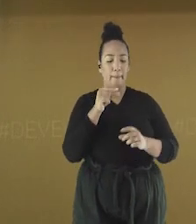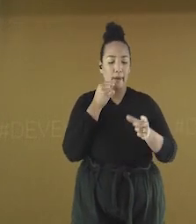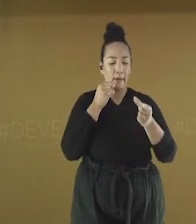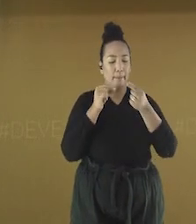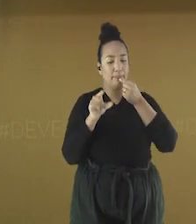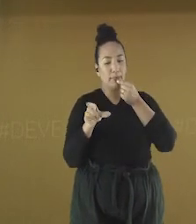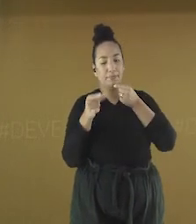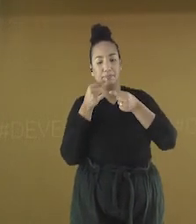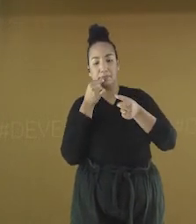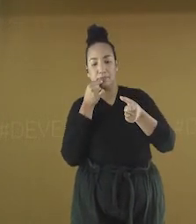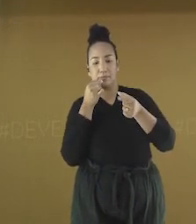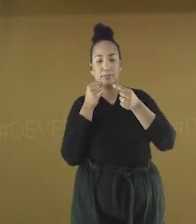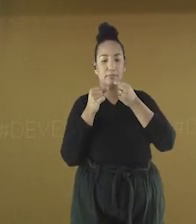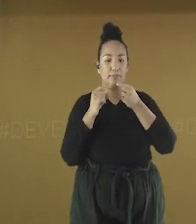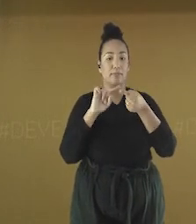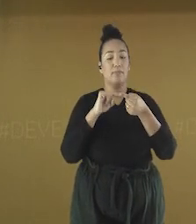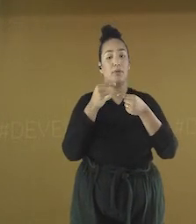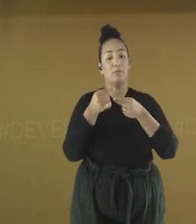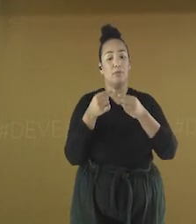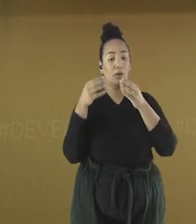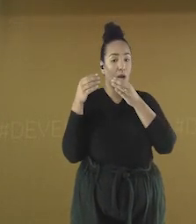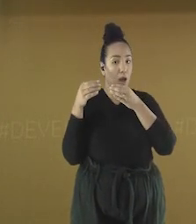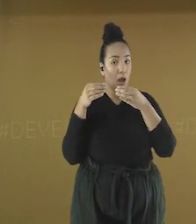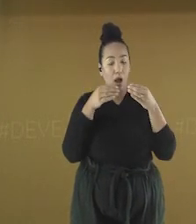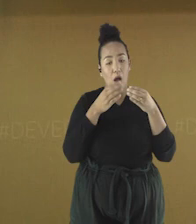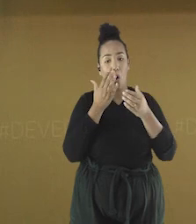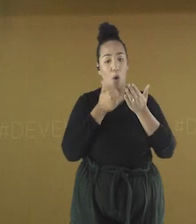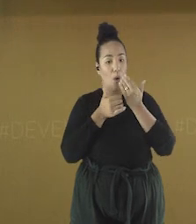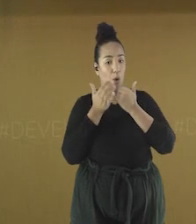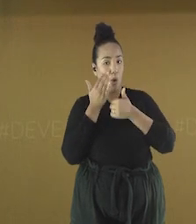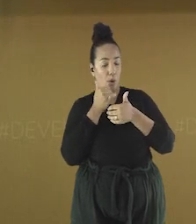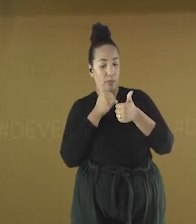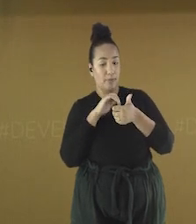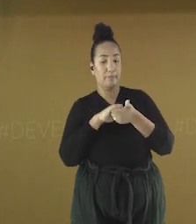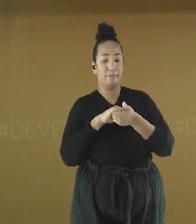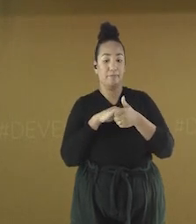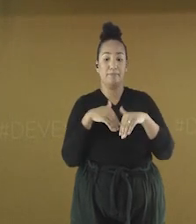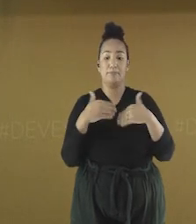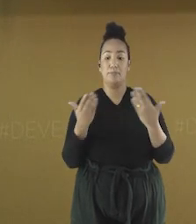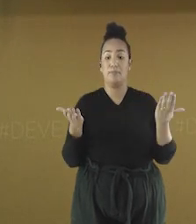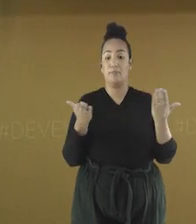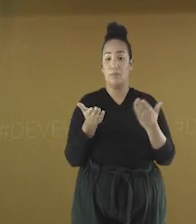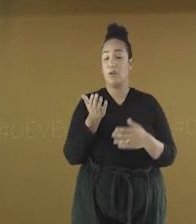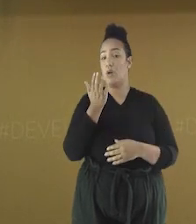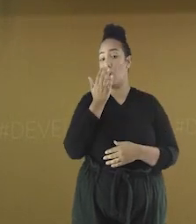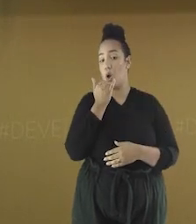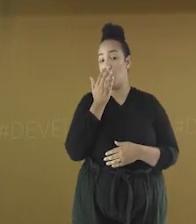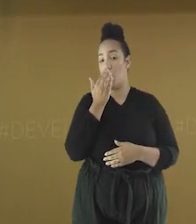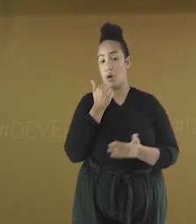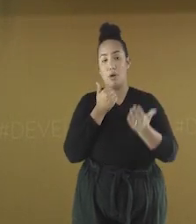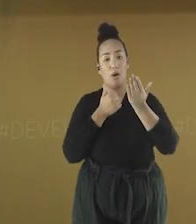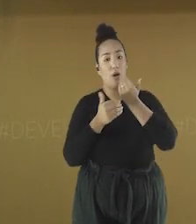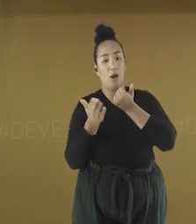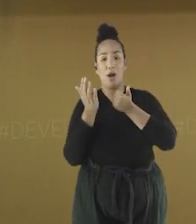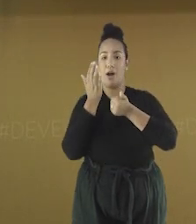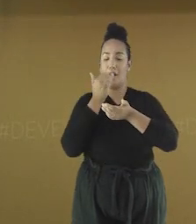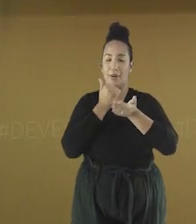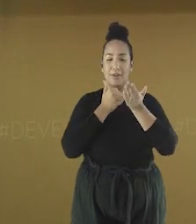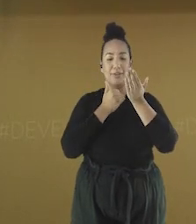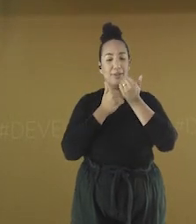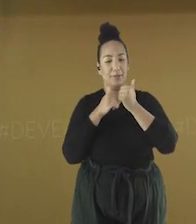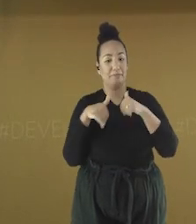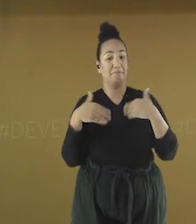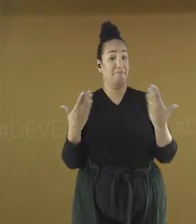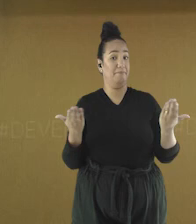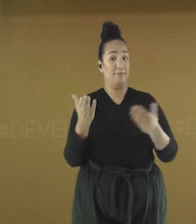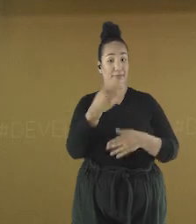as refeições. Depois, a comer sanduíches entre as refeições. Agora, ele come refeições entre as